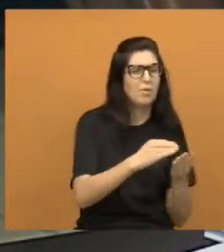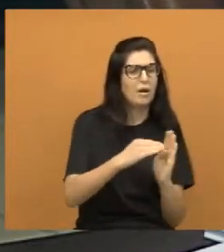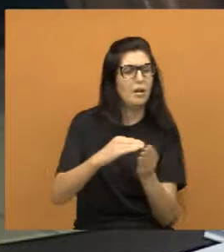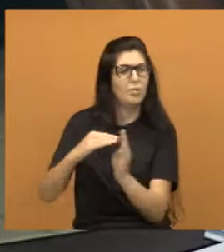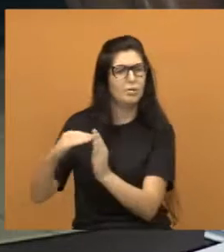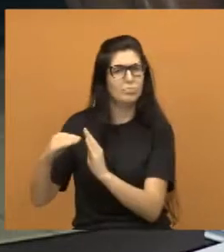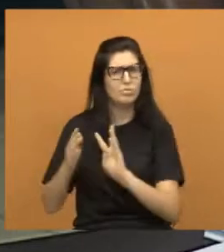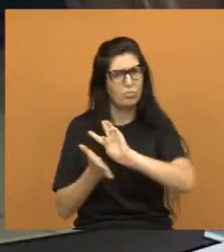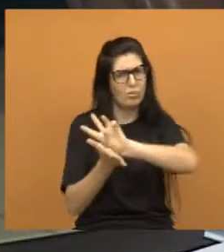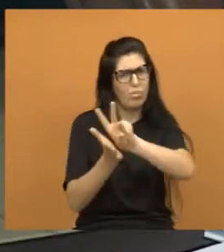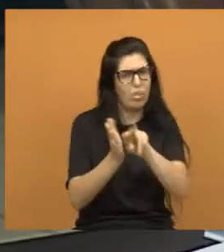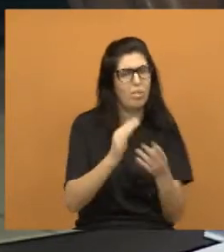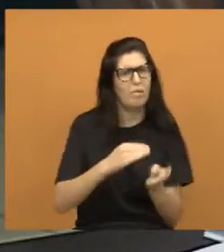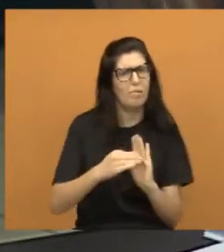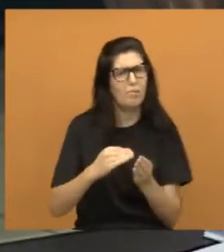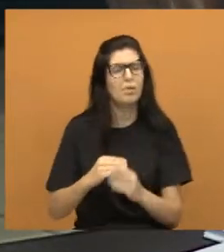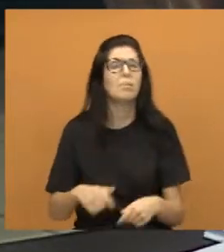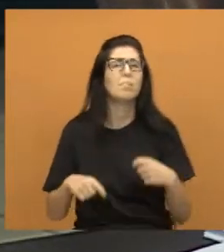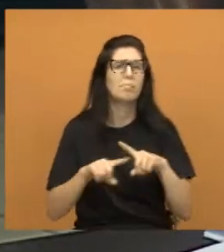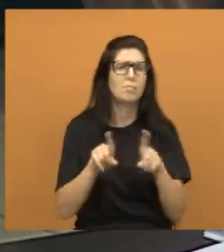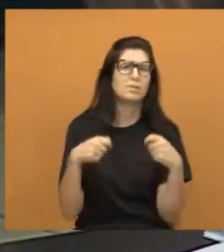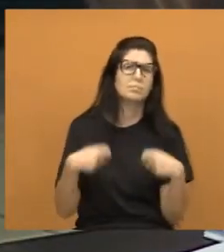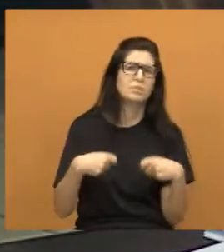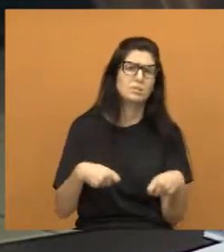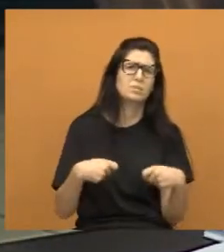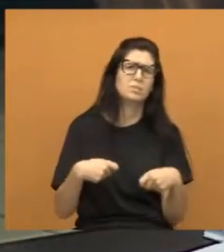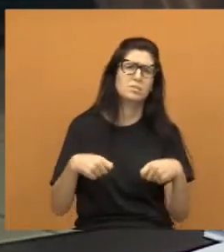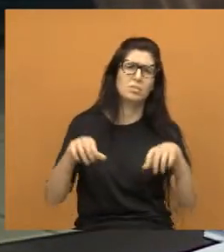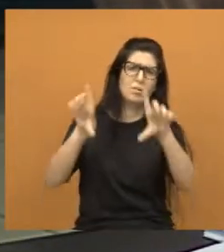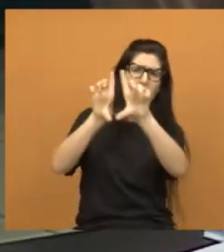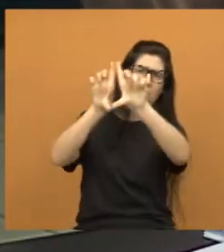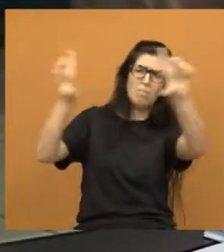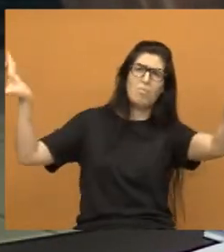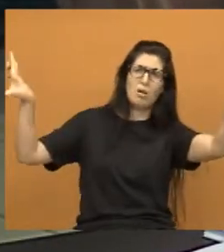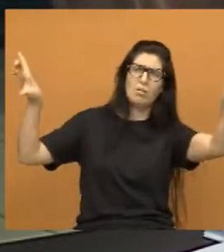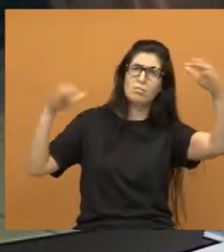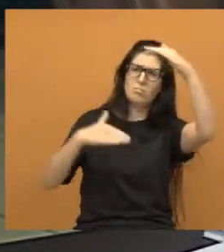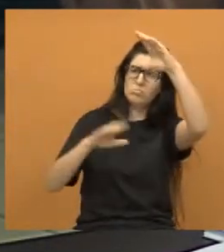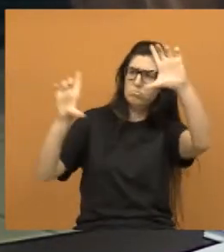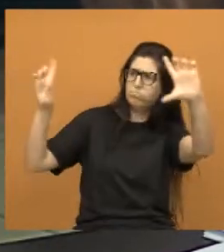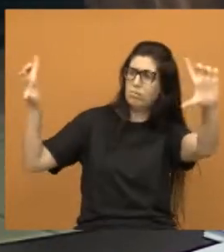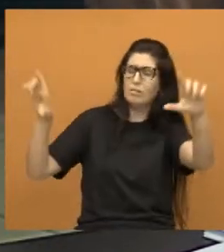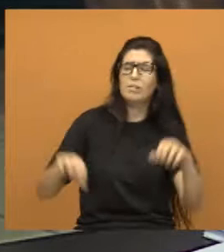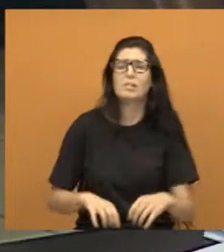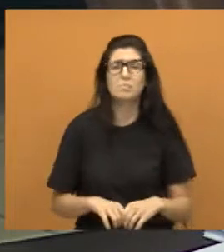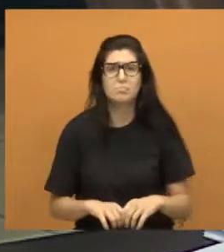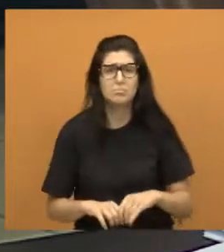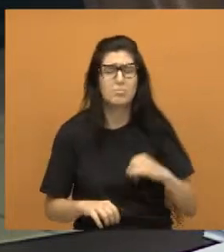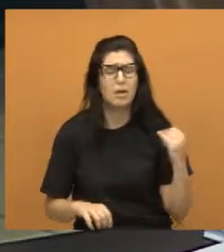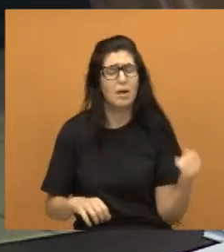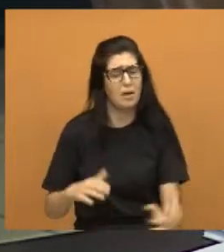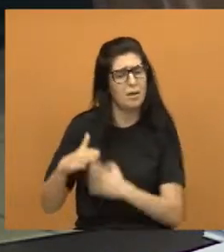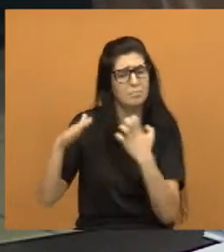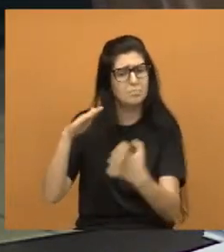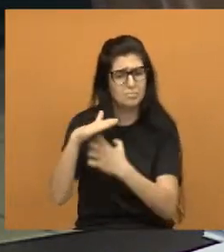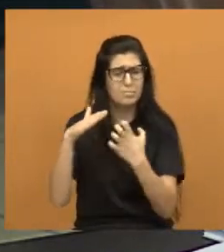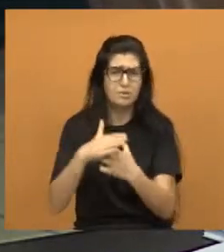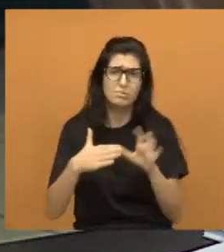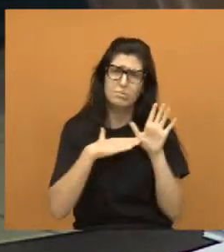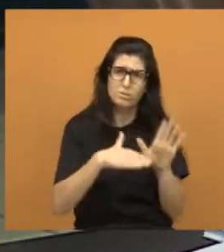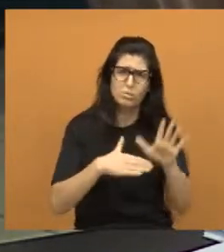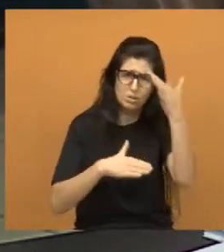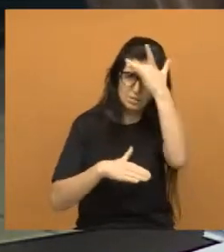lá num lugar onde as pessoas da comunidade vão dizer, olha, a empresa aqui do bairro, ela investe no social. Então, eu acho que é uma